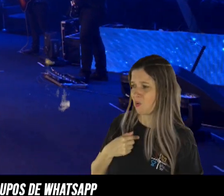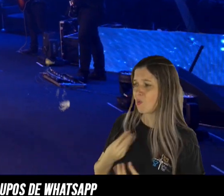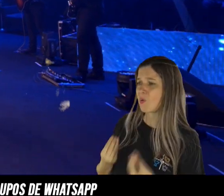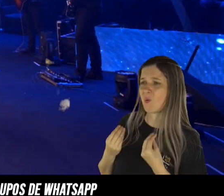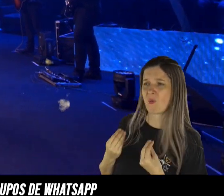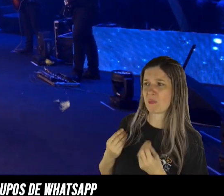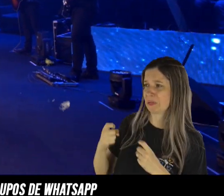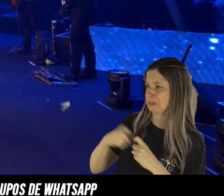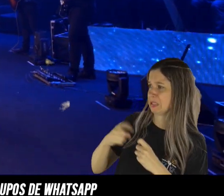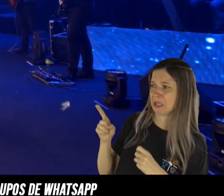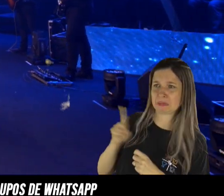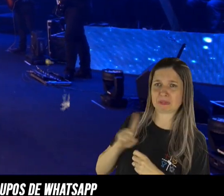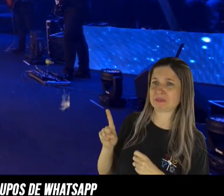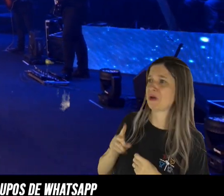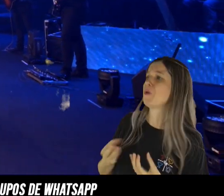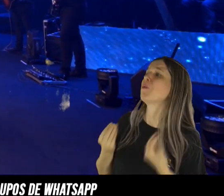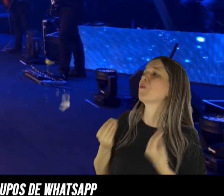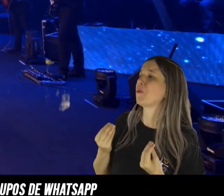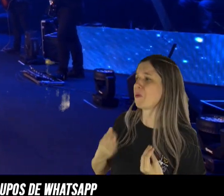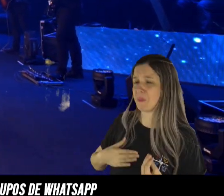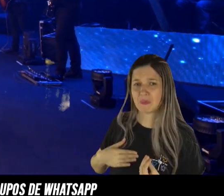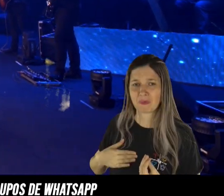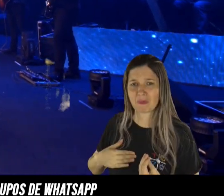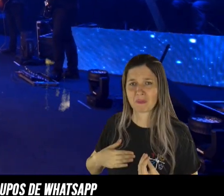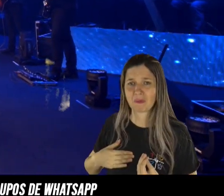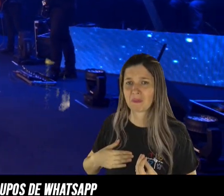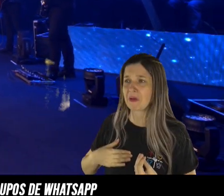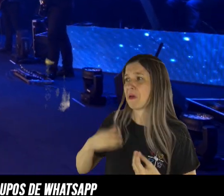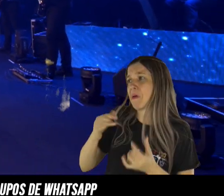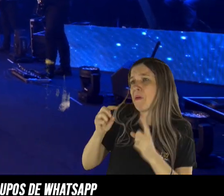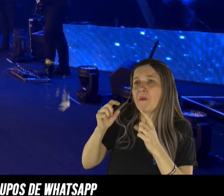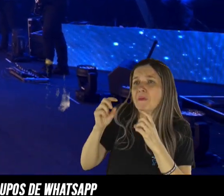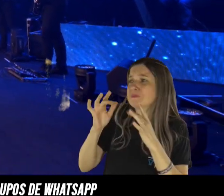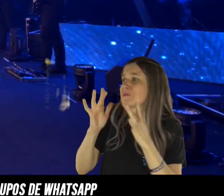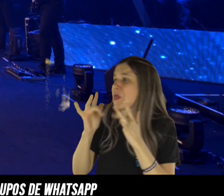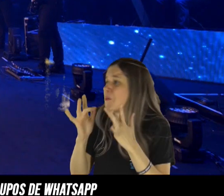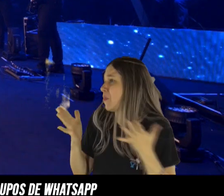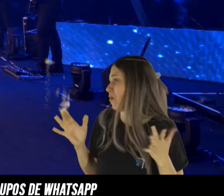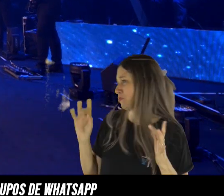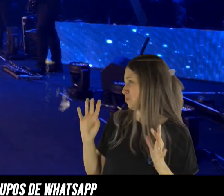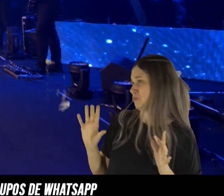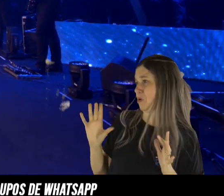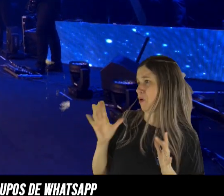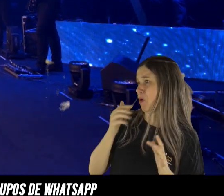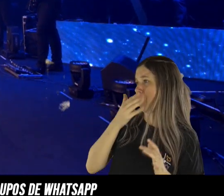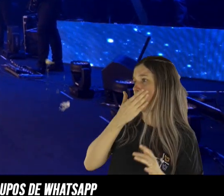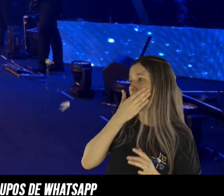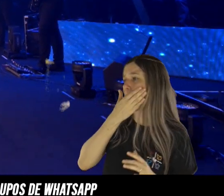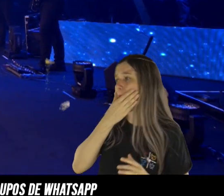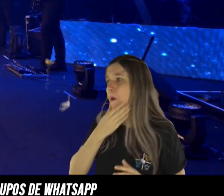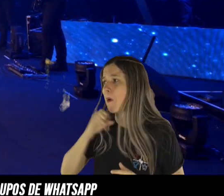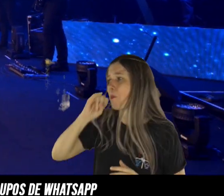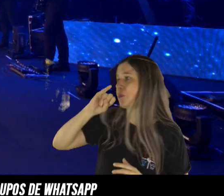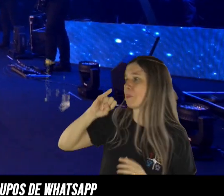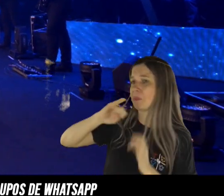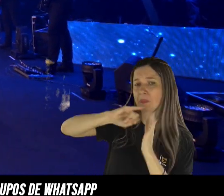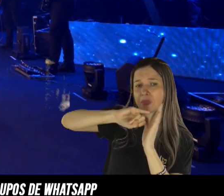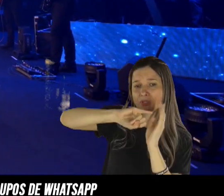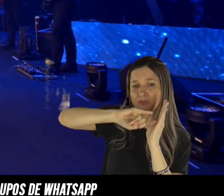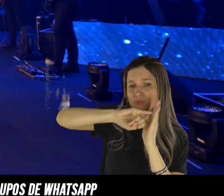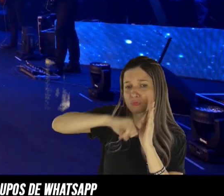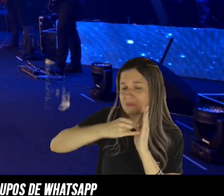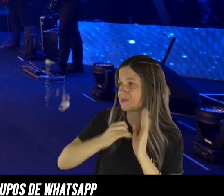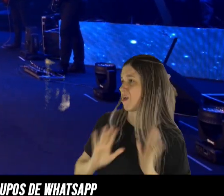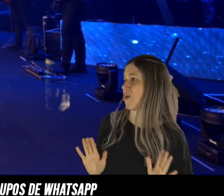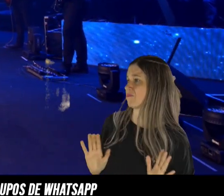homem. Eu sou prometida para José. Eu amo José, eu quero me casar com ele. Se alguém puder cuidar dessa criança, por